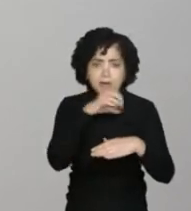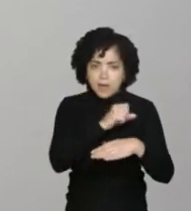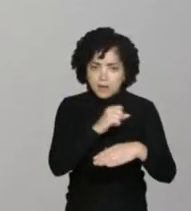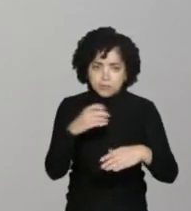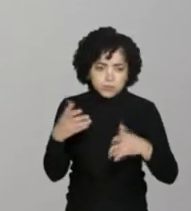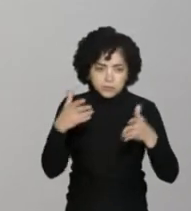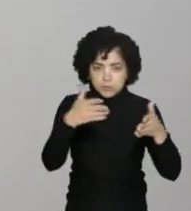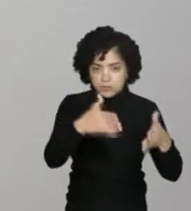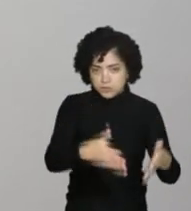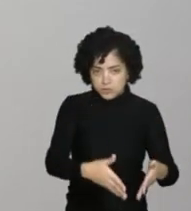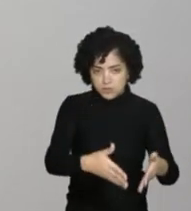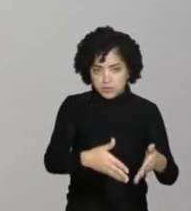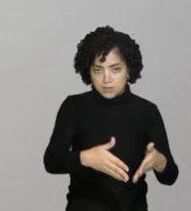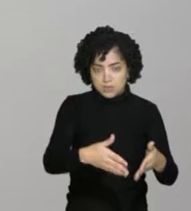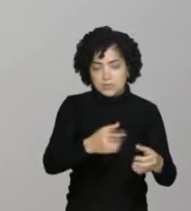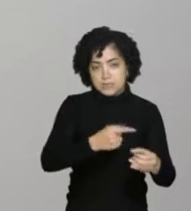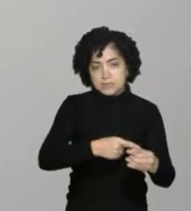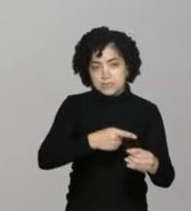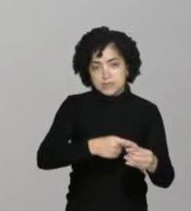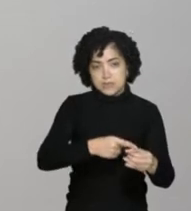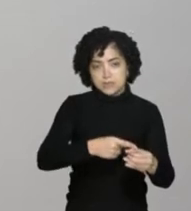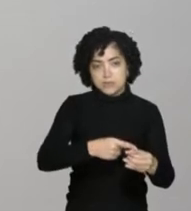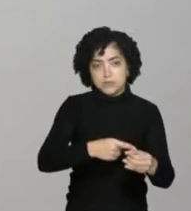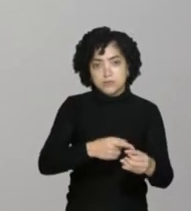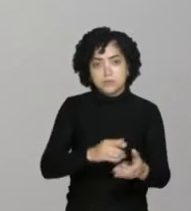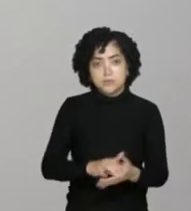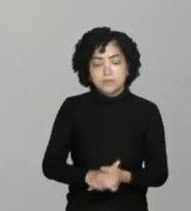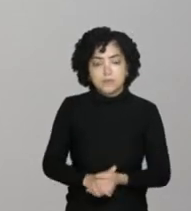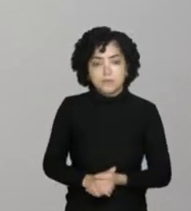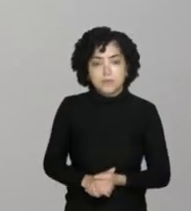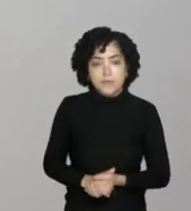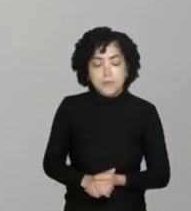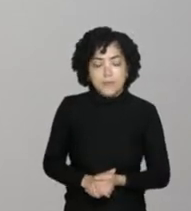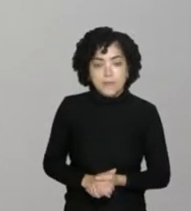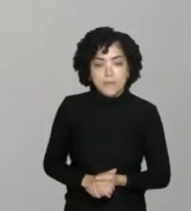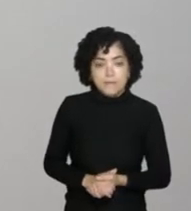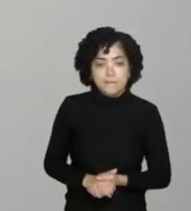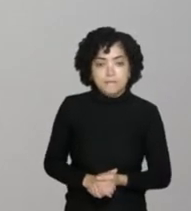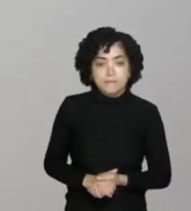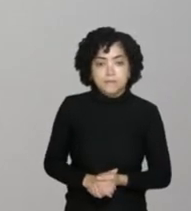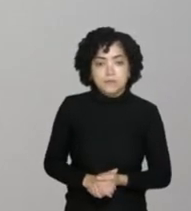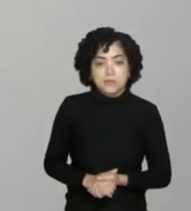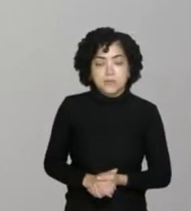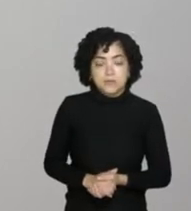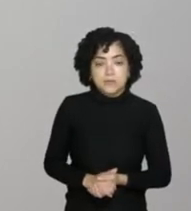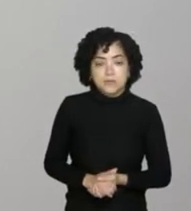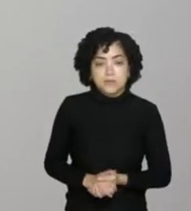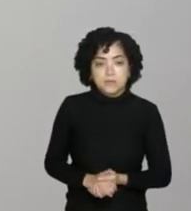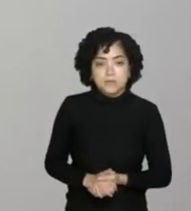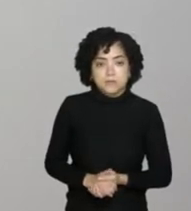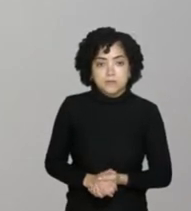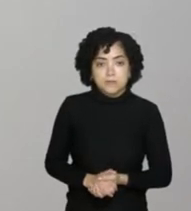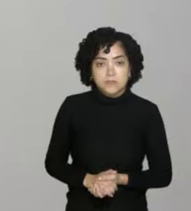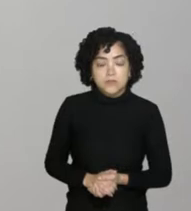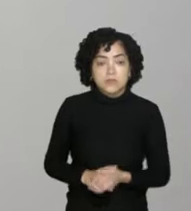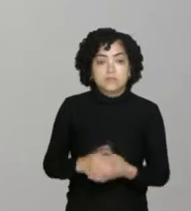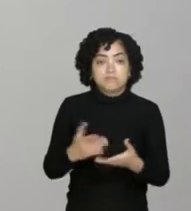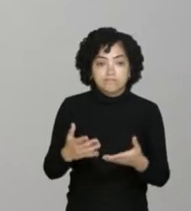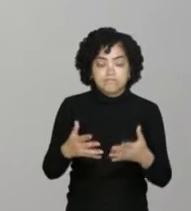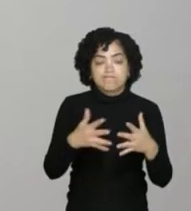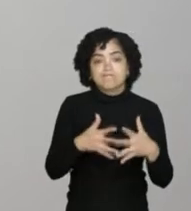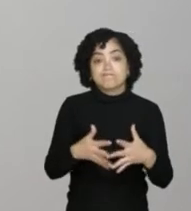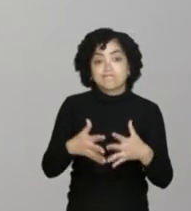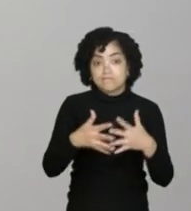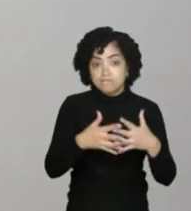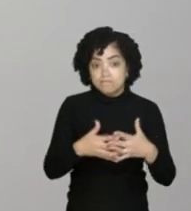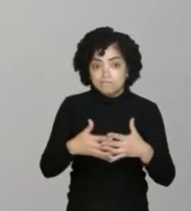a parte de Terra Cebola, lá como chama, e os caminhoneiros sobem a